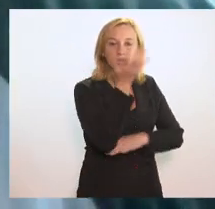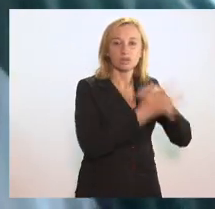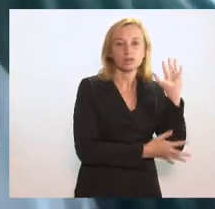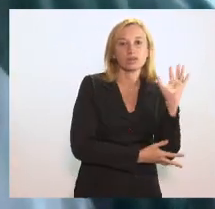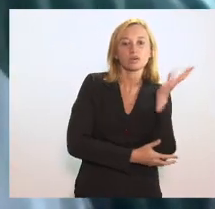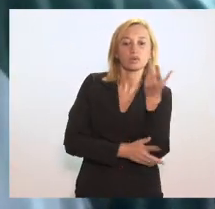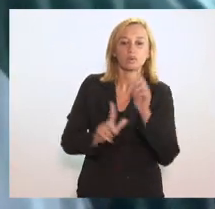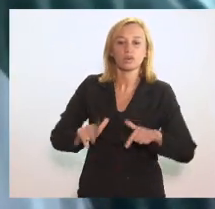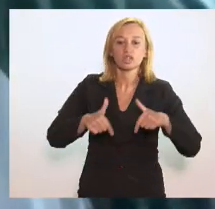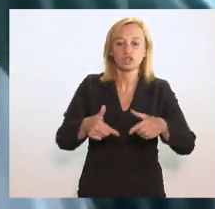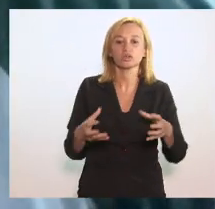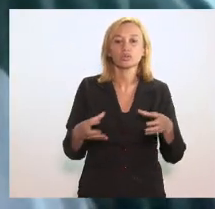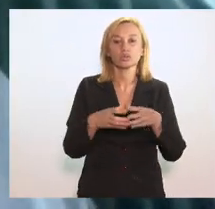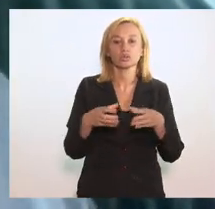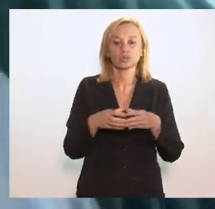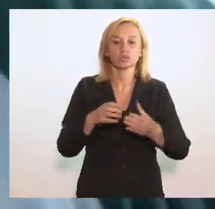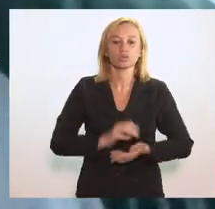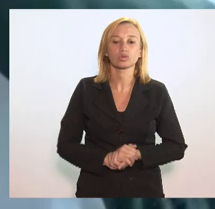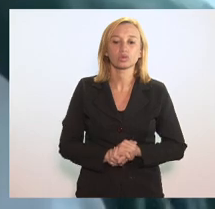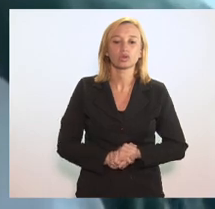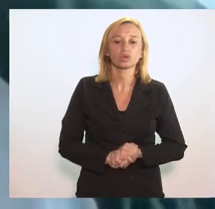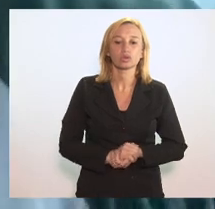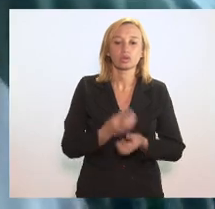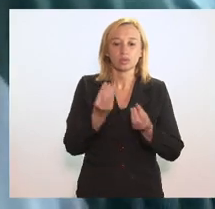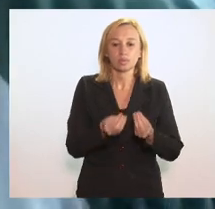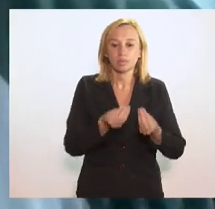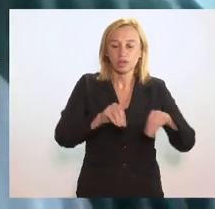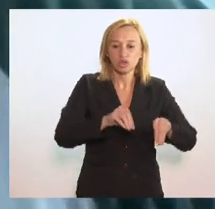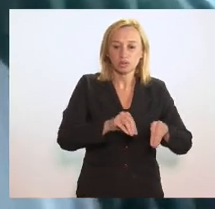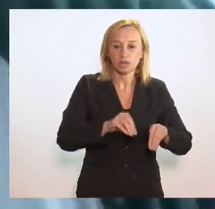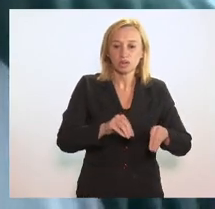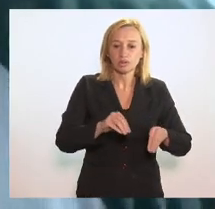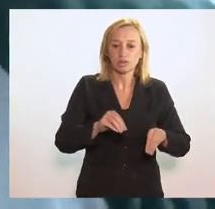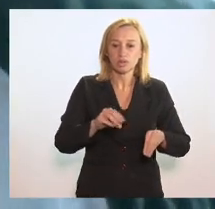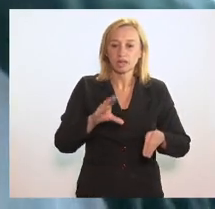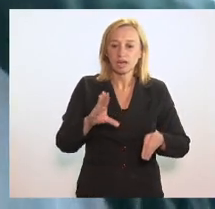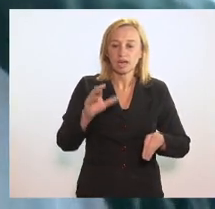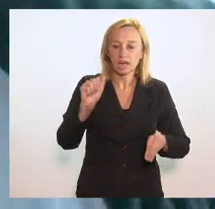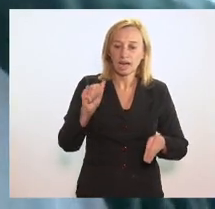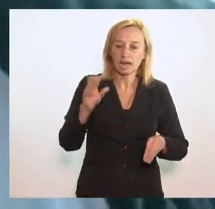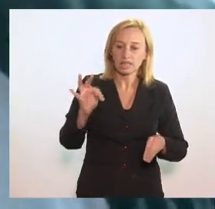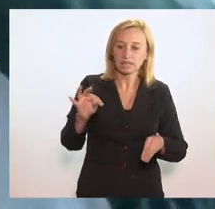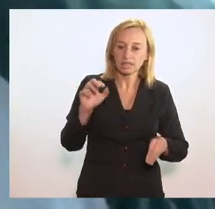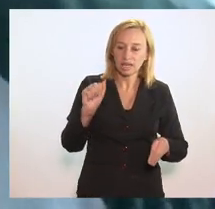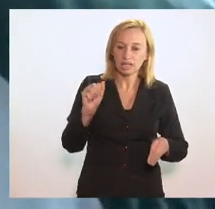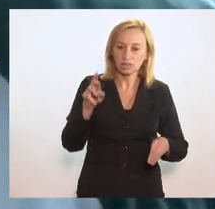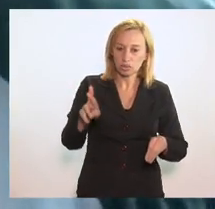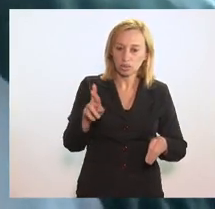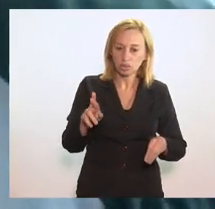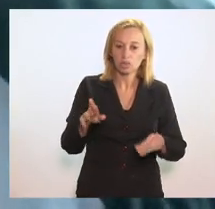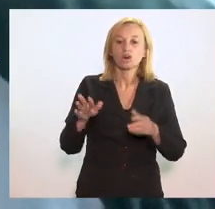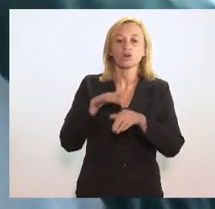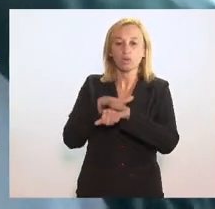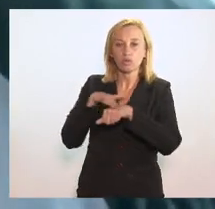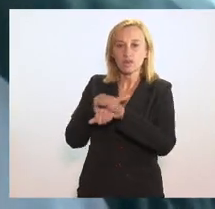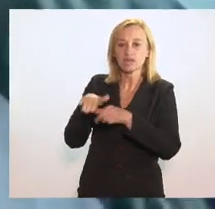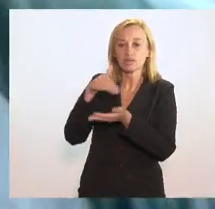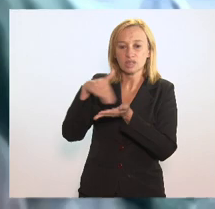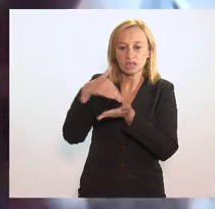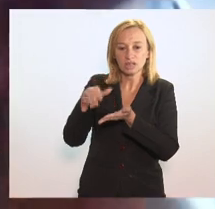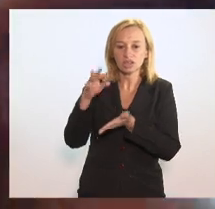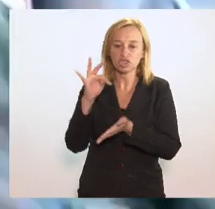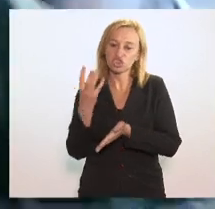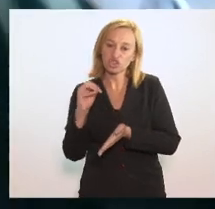conjunto que prejudicava os catadores. Mas esses dias eu tive conversas com o secretário